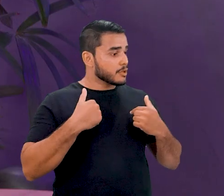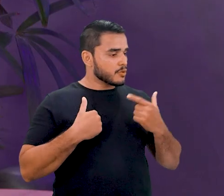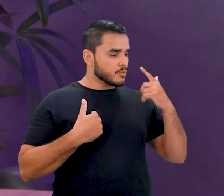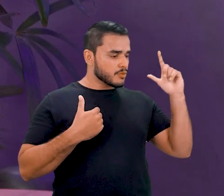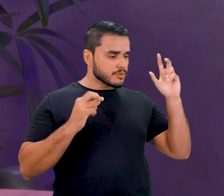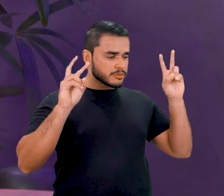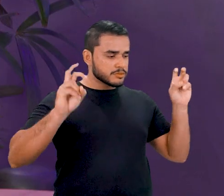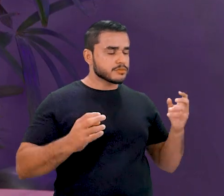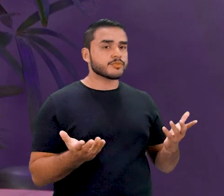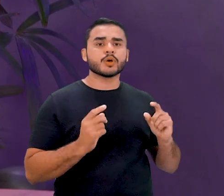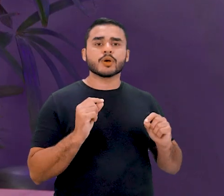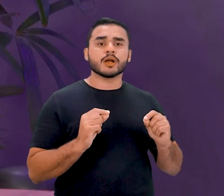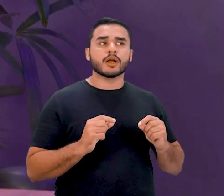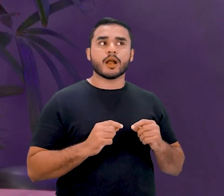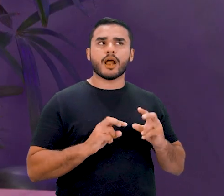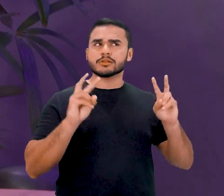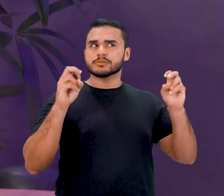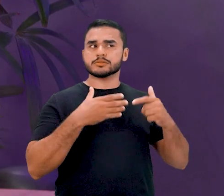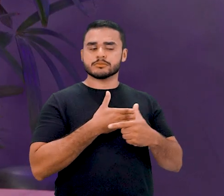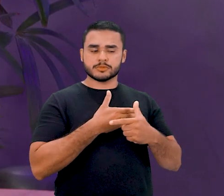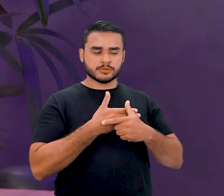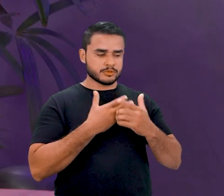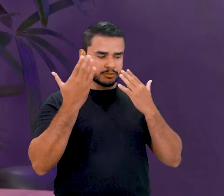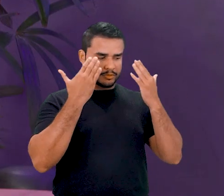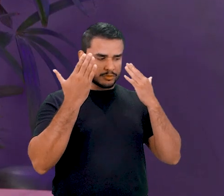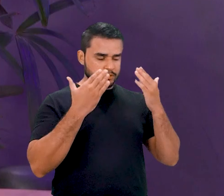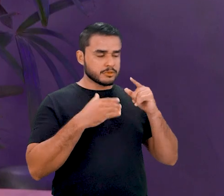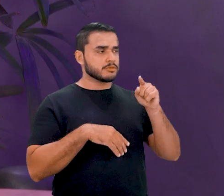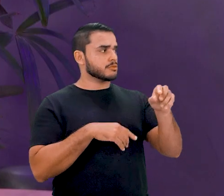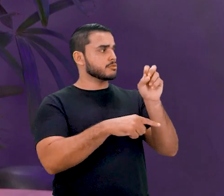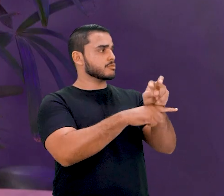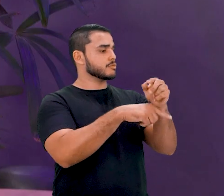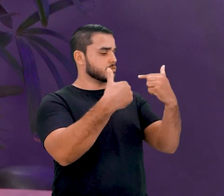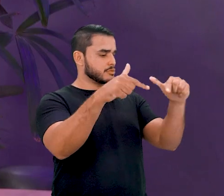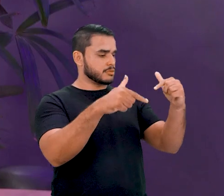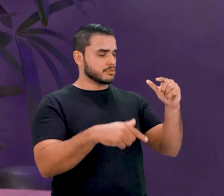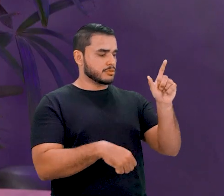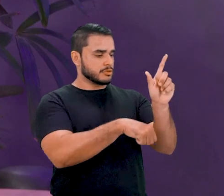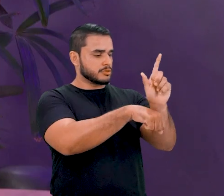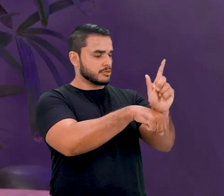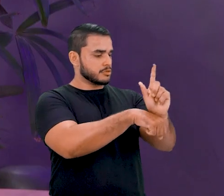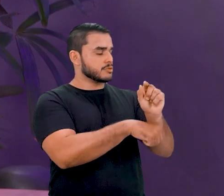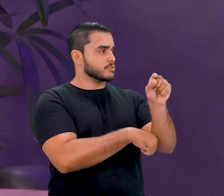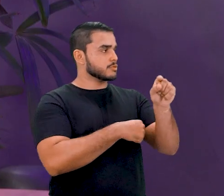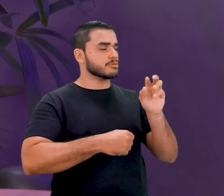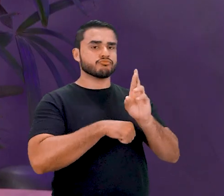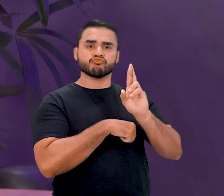naquele momento, daquilo, para eu entender que, sim, eu posso ocupar cargos de gestão, cargos de